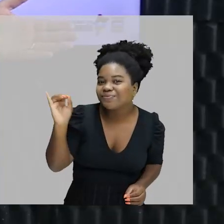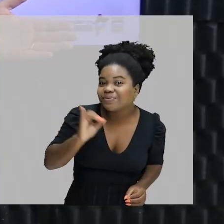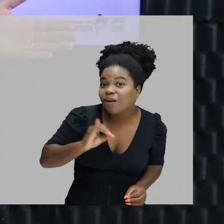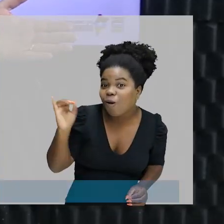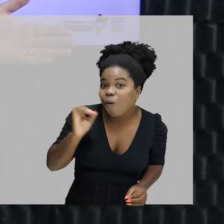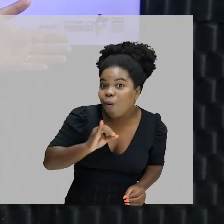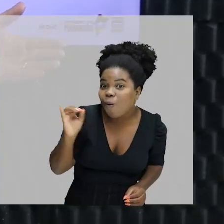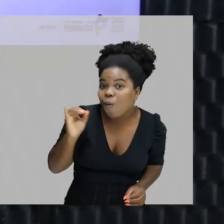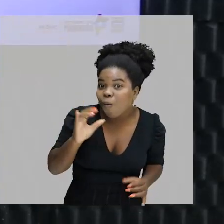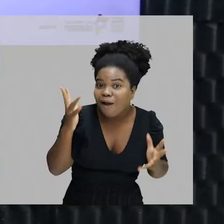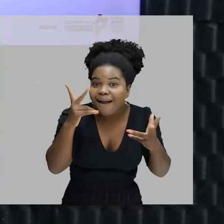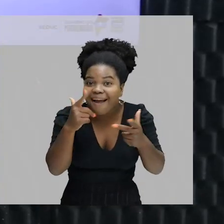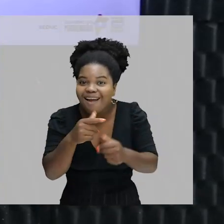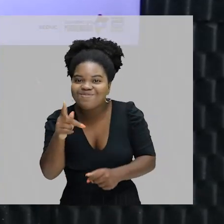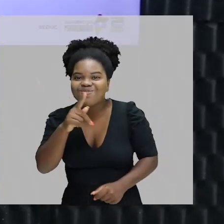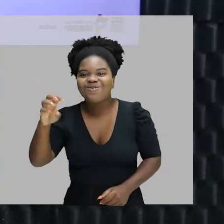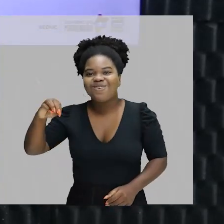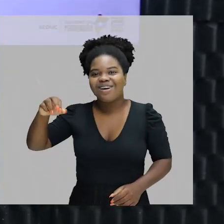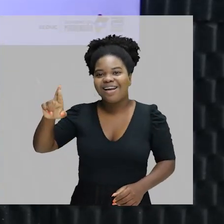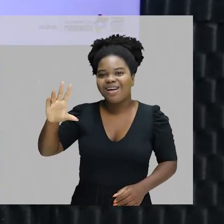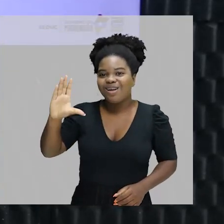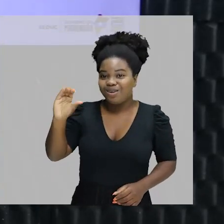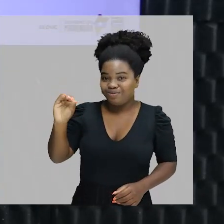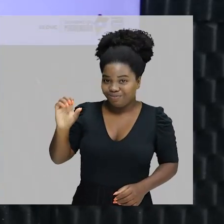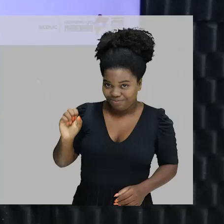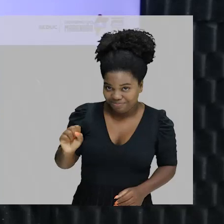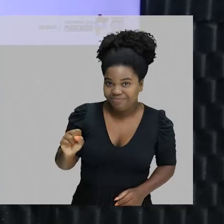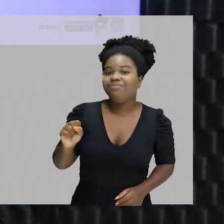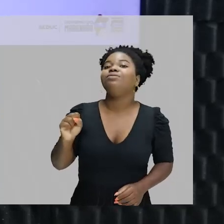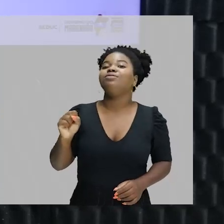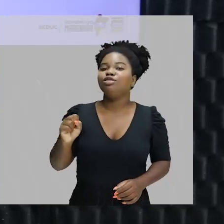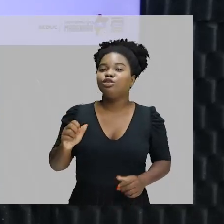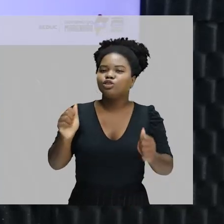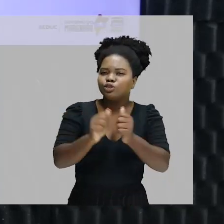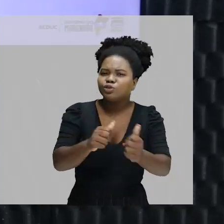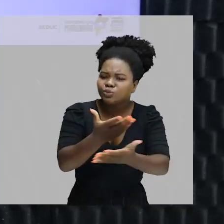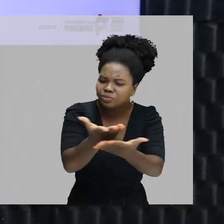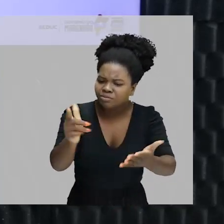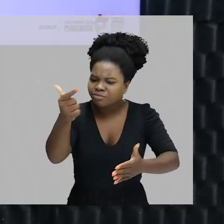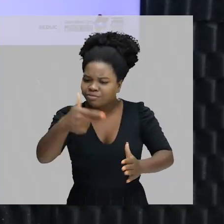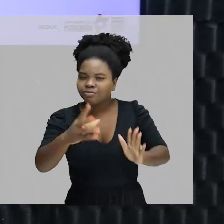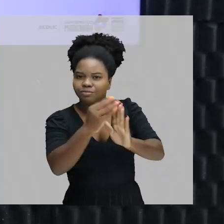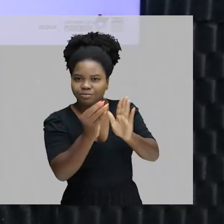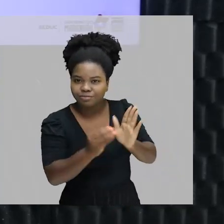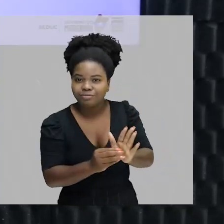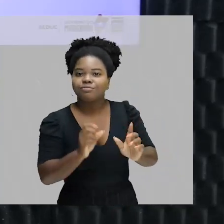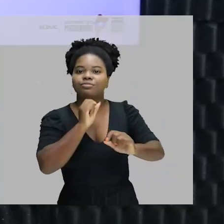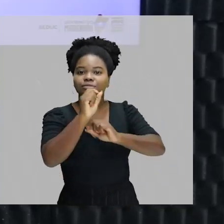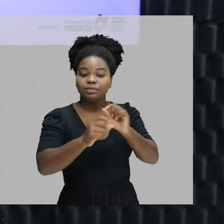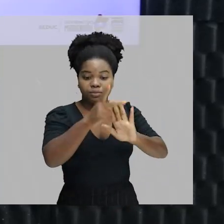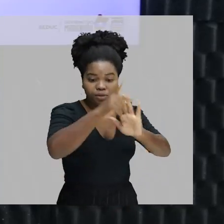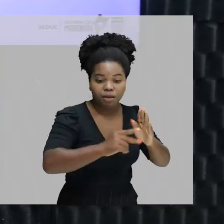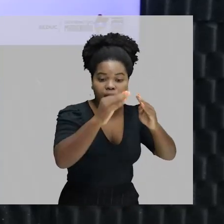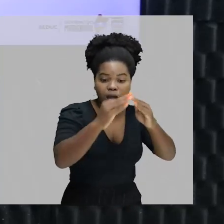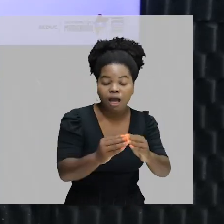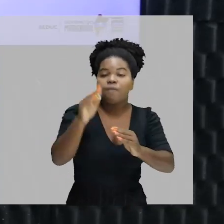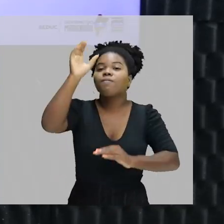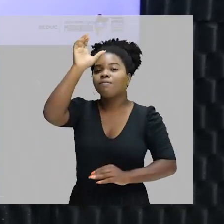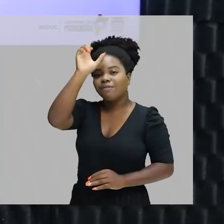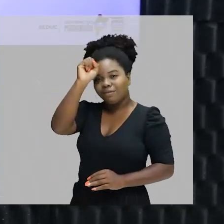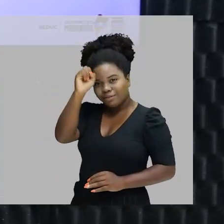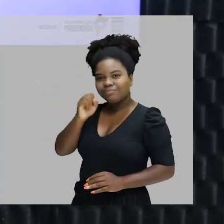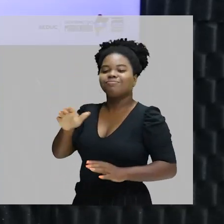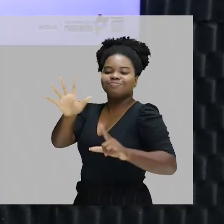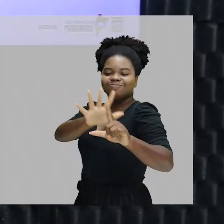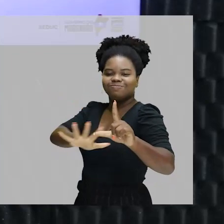Fala galerinha bonita, professor Marcos Cunha na área para dar continuidade ao nosso projeto Fiquem em Casa Aprendendo